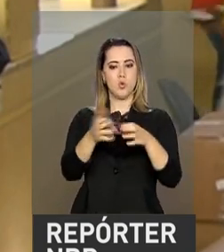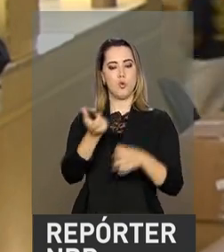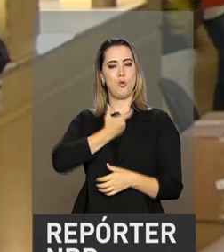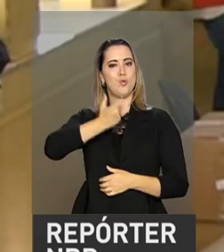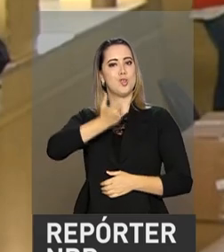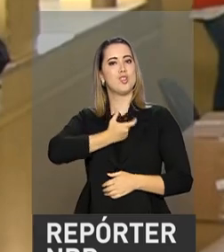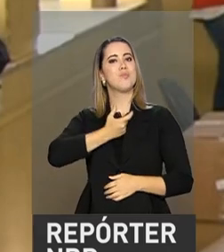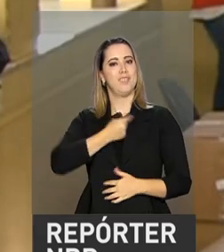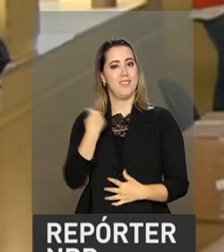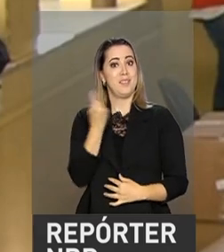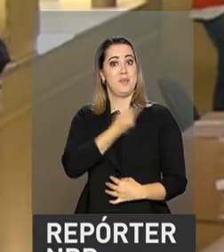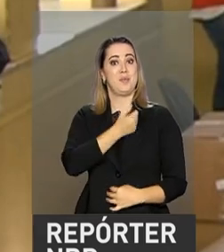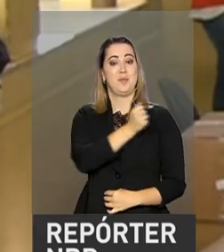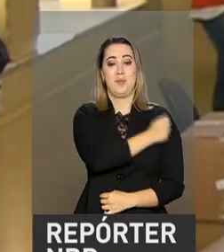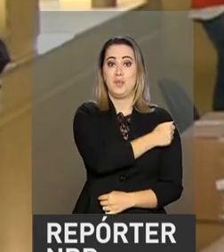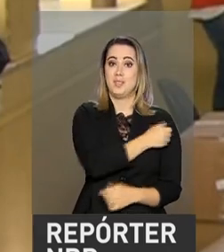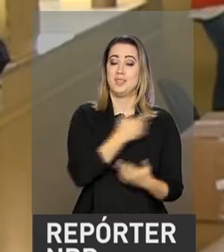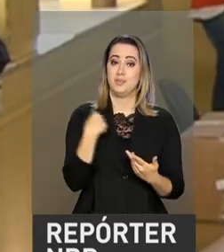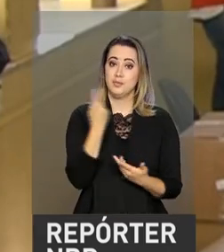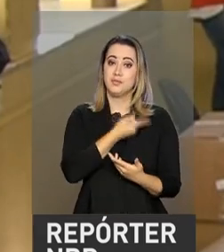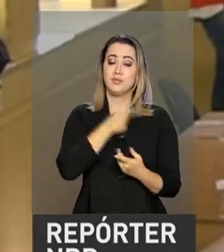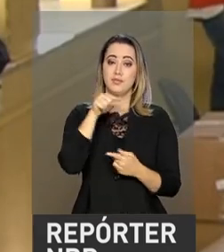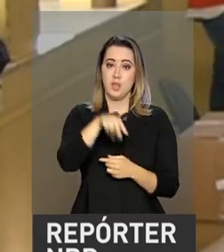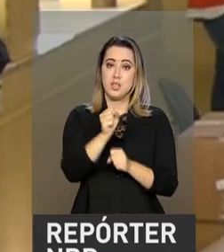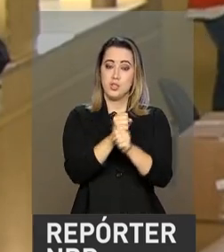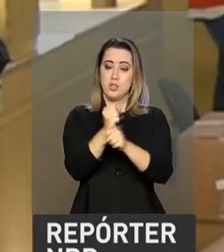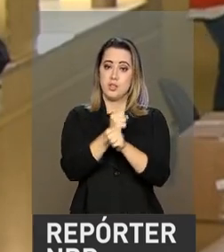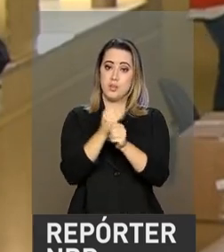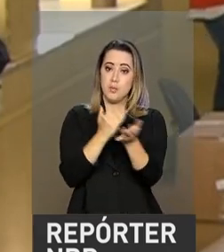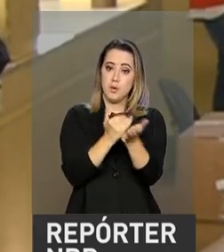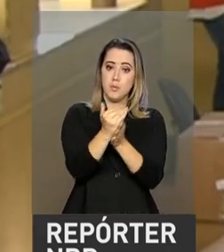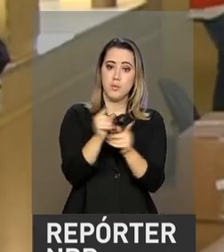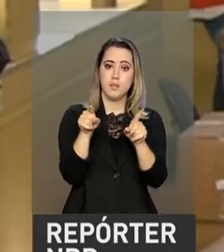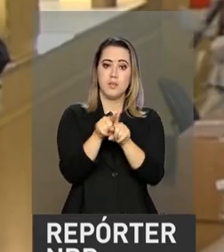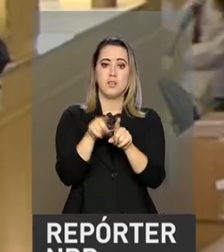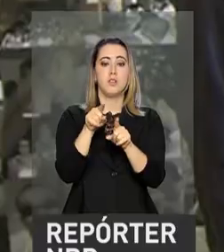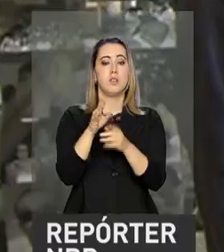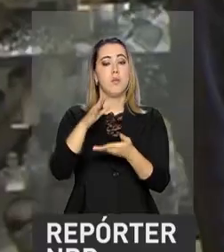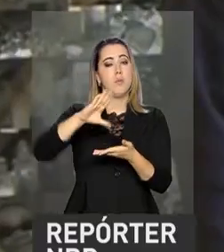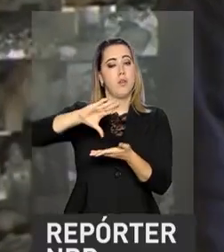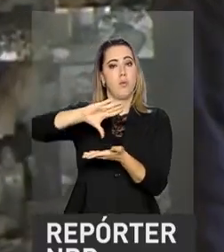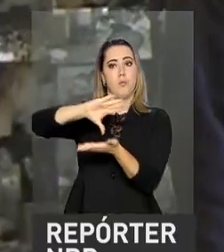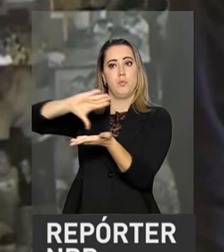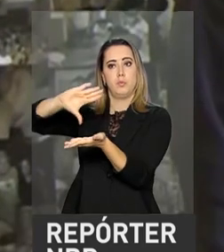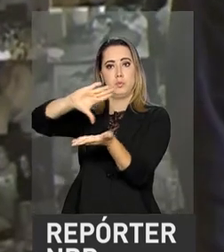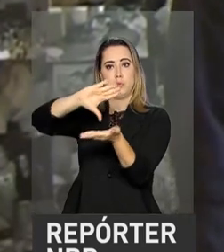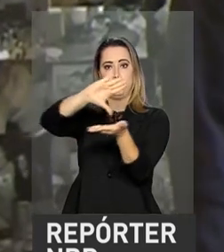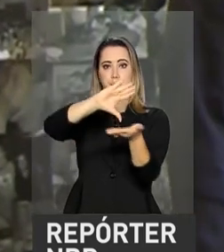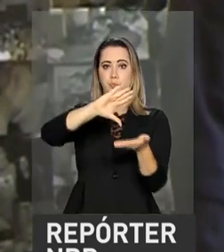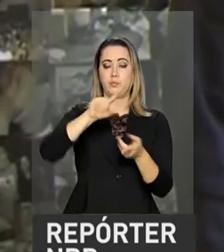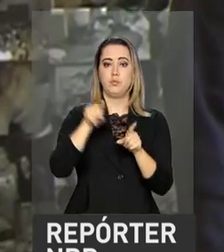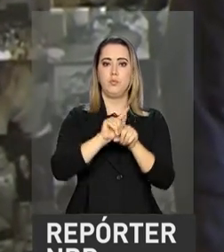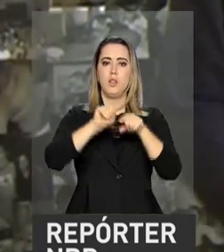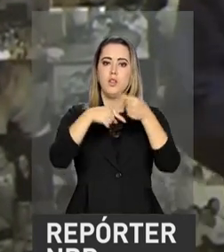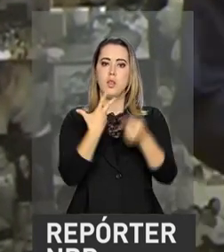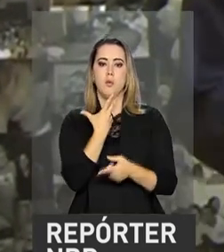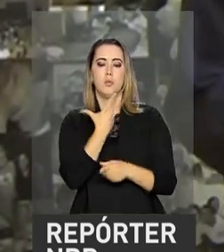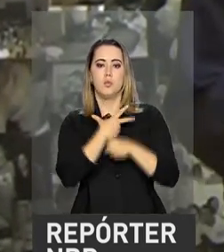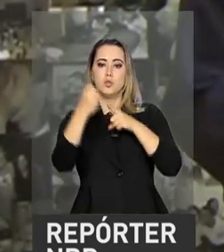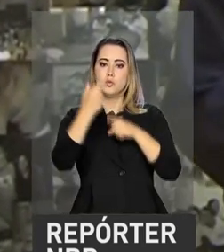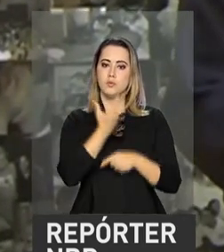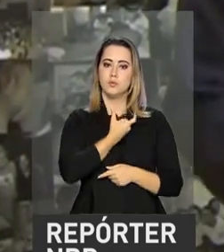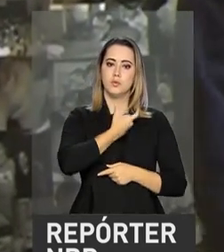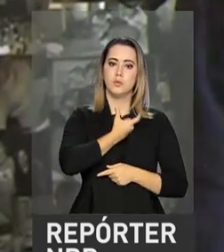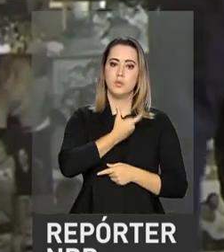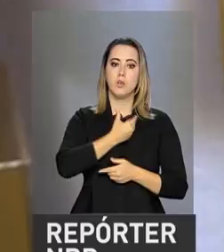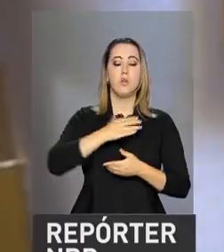medalhas com nossos alunos, né? E esse ano a gente começou também com a vela. Depois de vencer os campeonatos brasileiro e sul